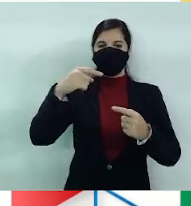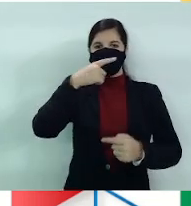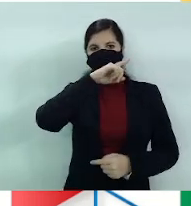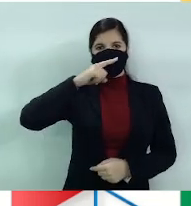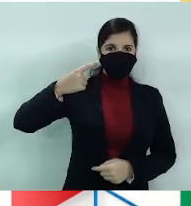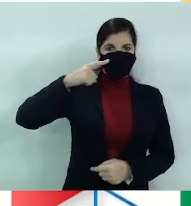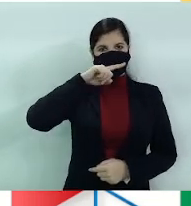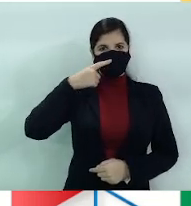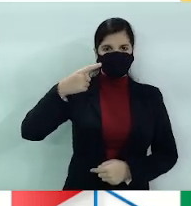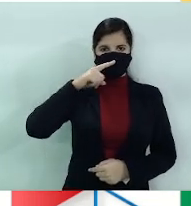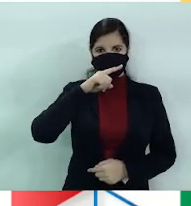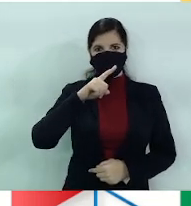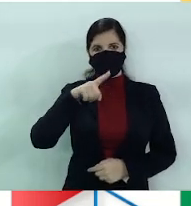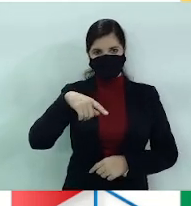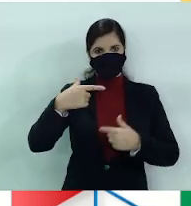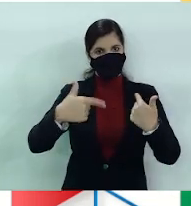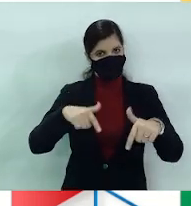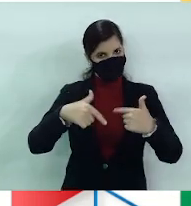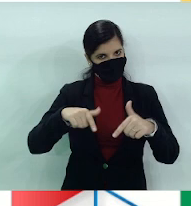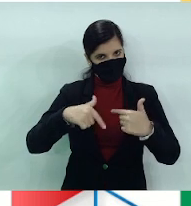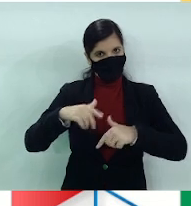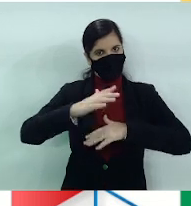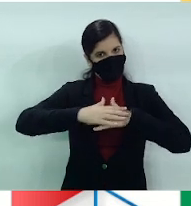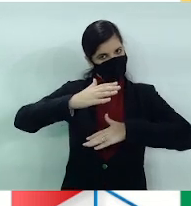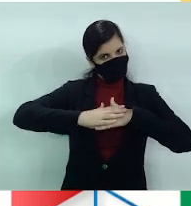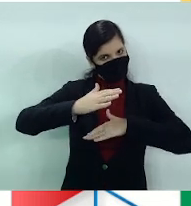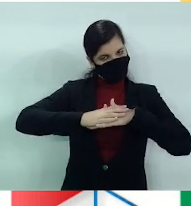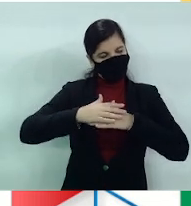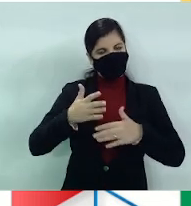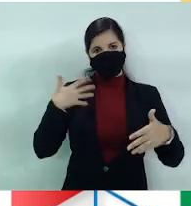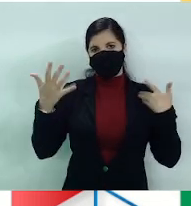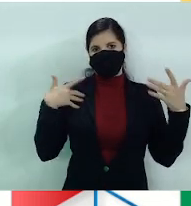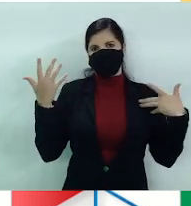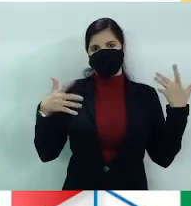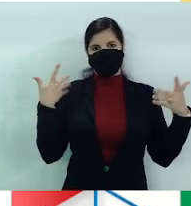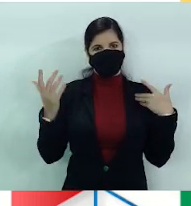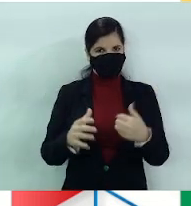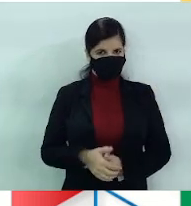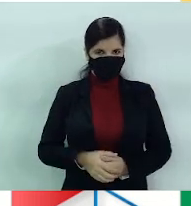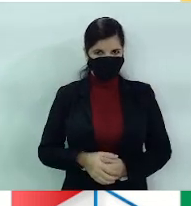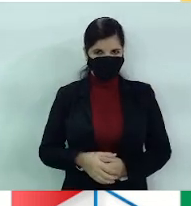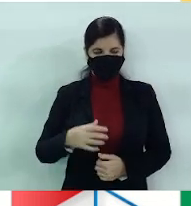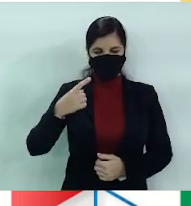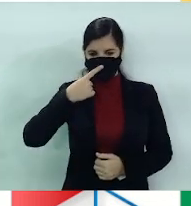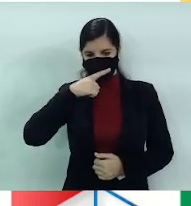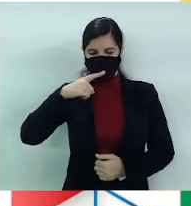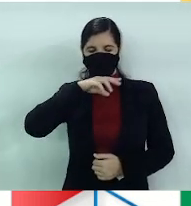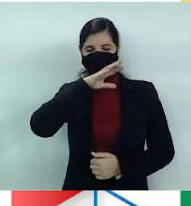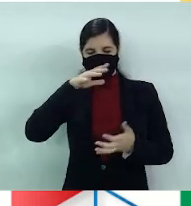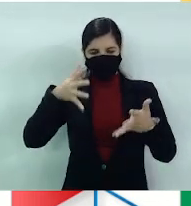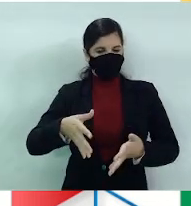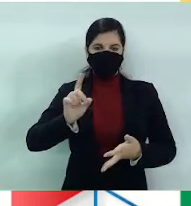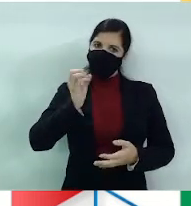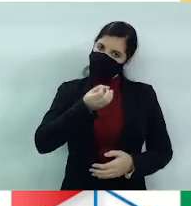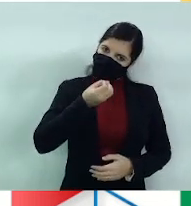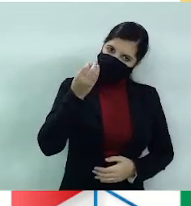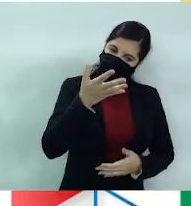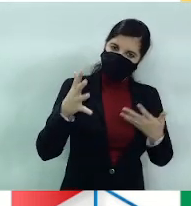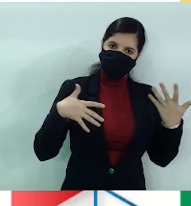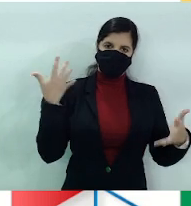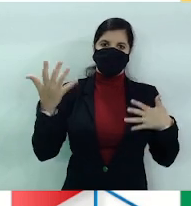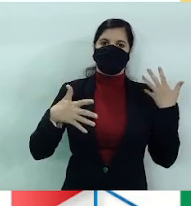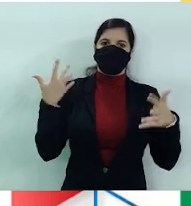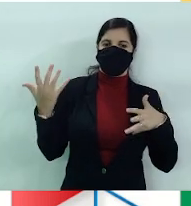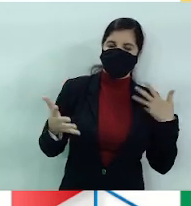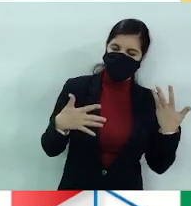os dentes é uma atividade, é uma ação divertida. Não é uma coisa ruim, é uma coisa boa e que pode